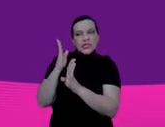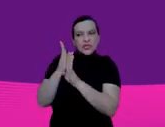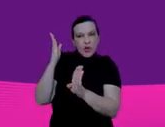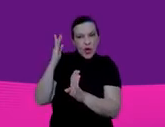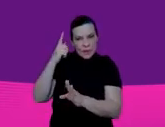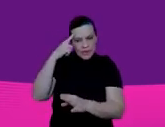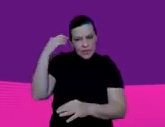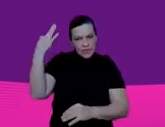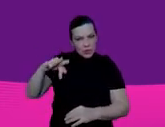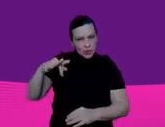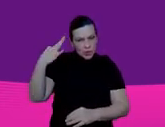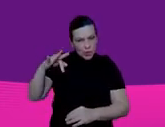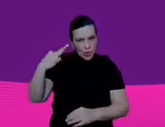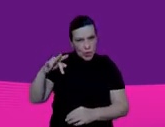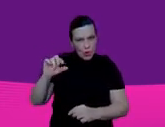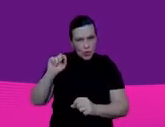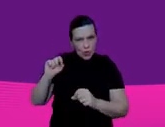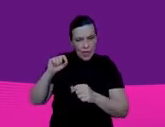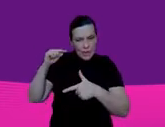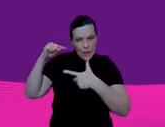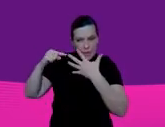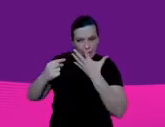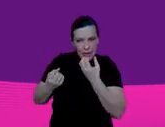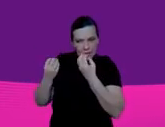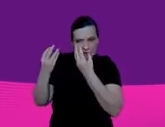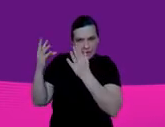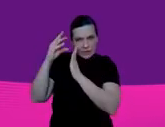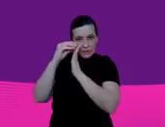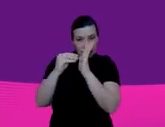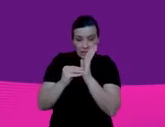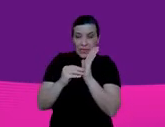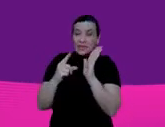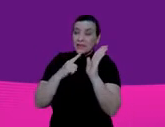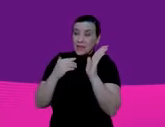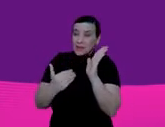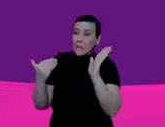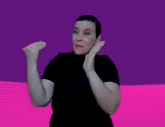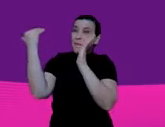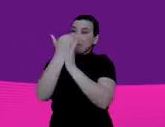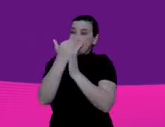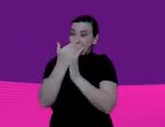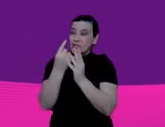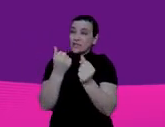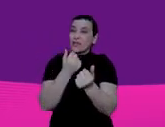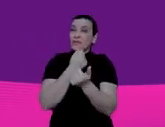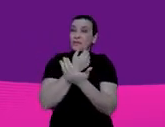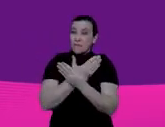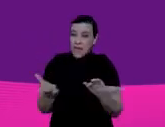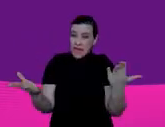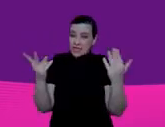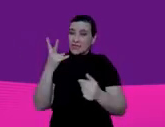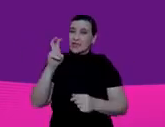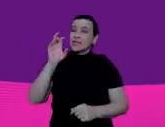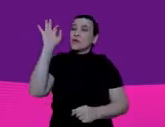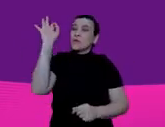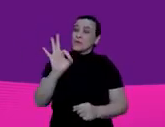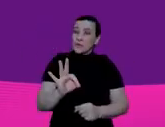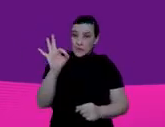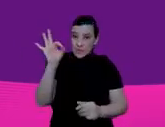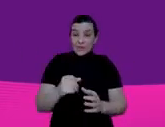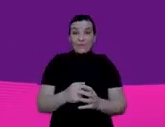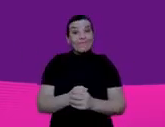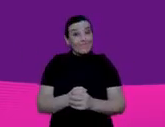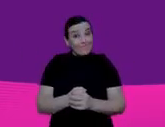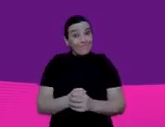os outros dados, ele tem um custo maior para o sistema em torno de 25%. Ora, 25%